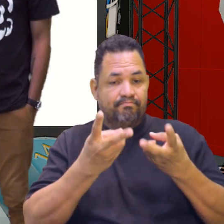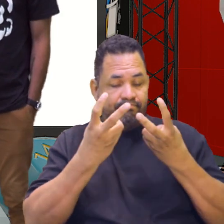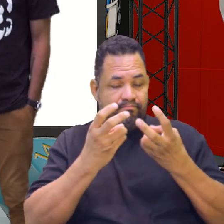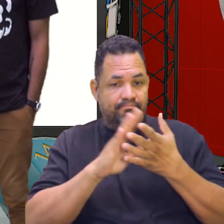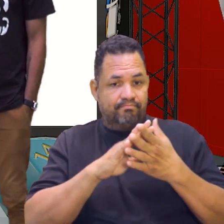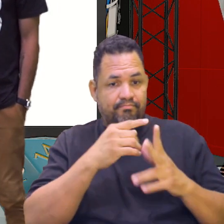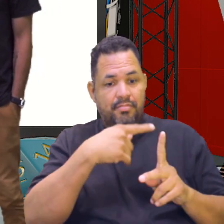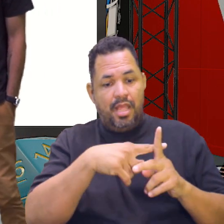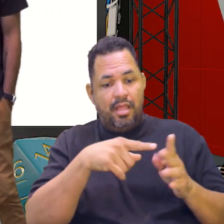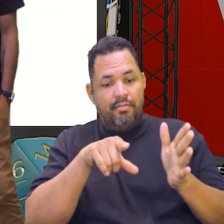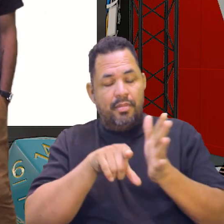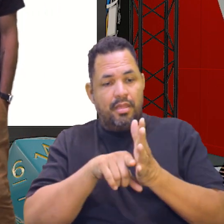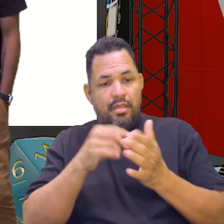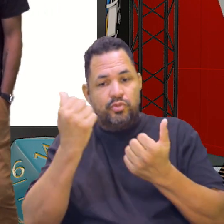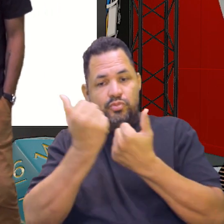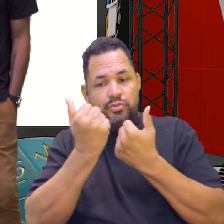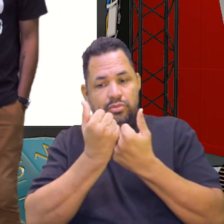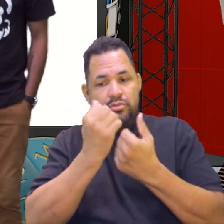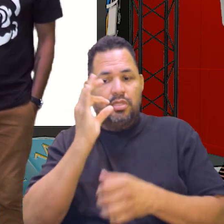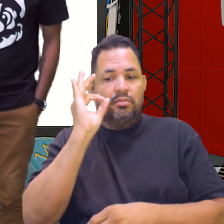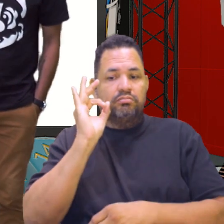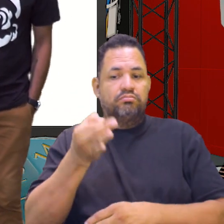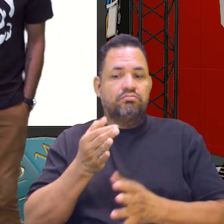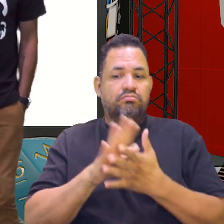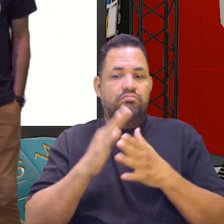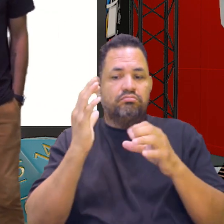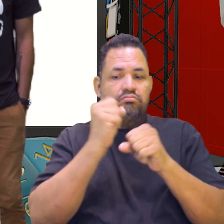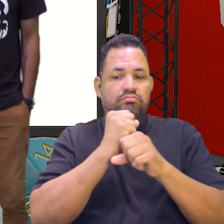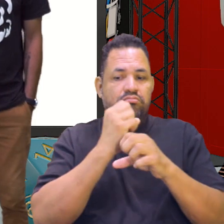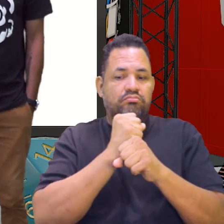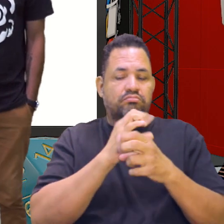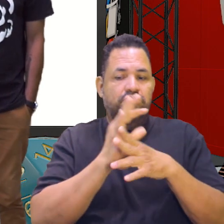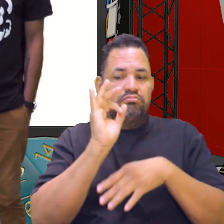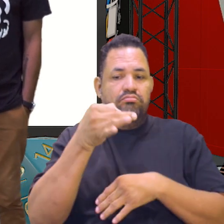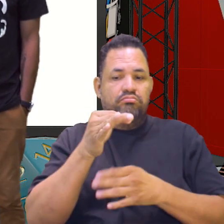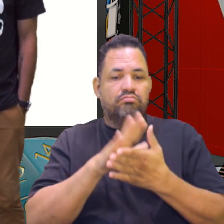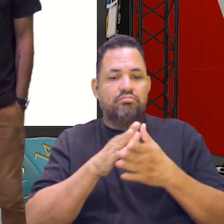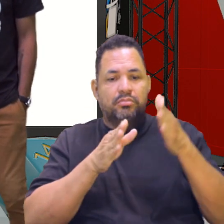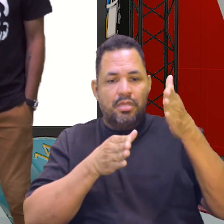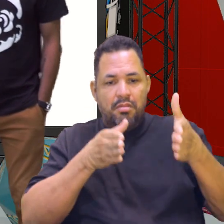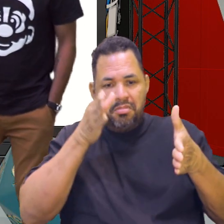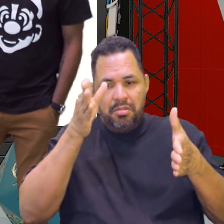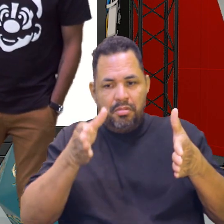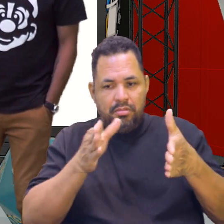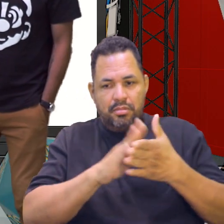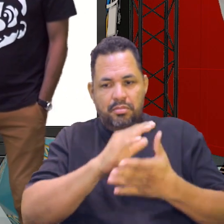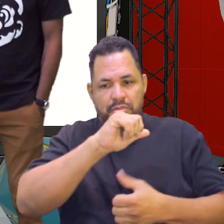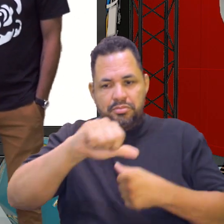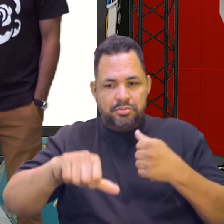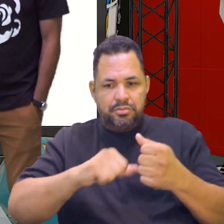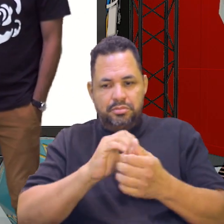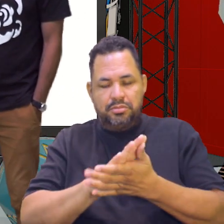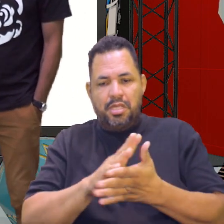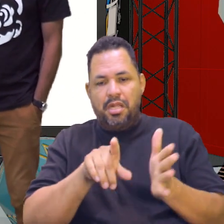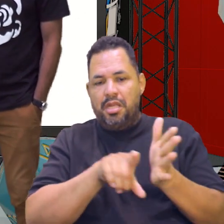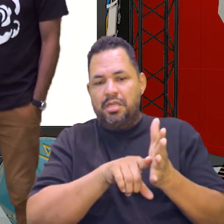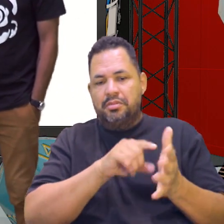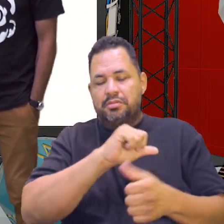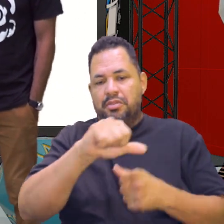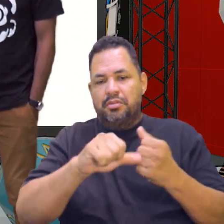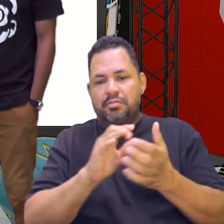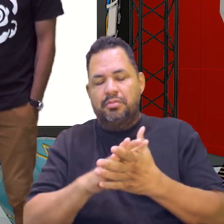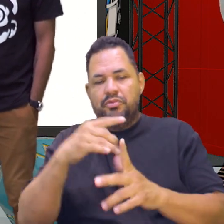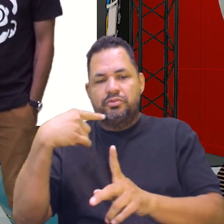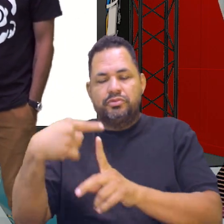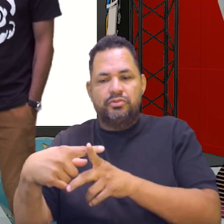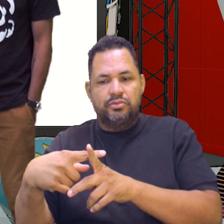aos sinais, à substituição correta, aos cálculos corretos. Quando está em módulo, depois tira o módulo e ele fica positivo, porque não existe distância negativa,